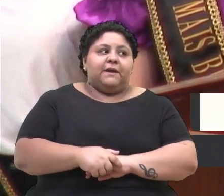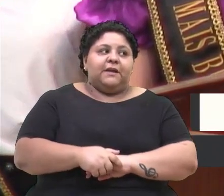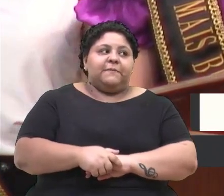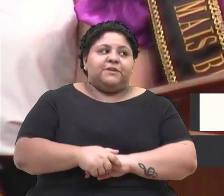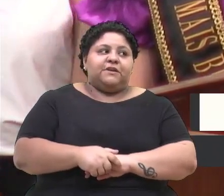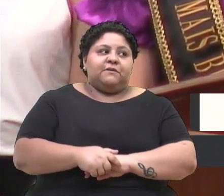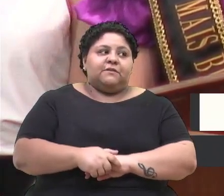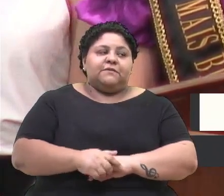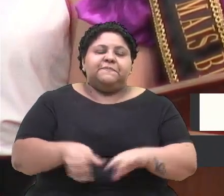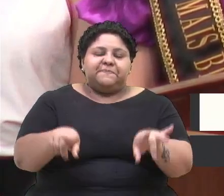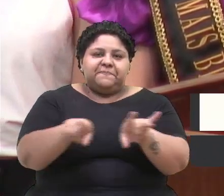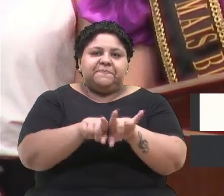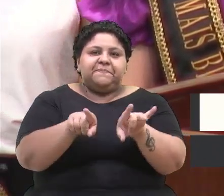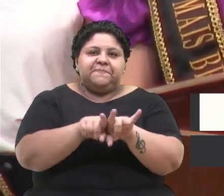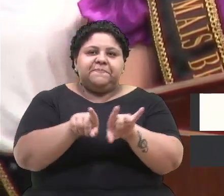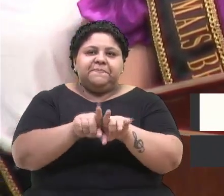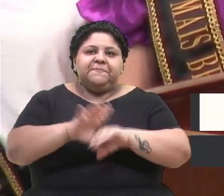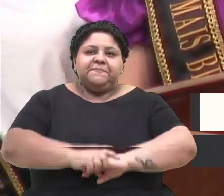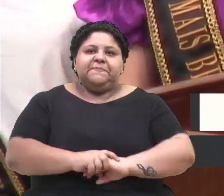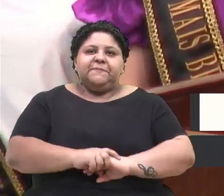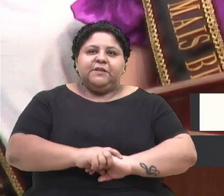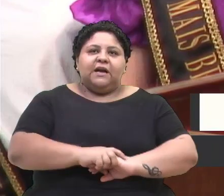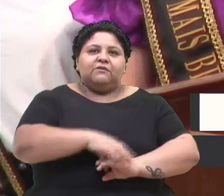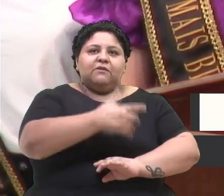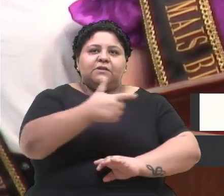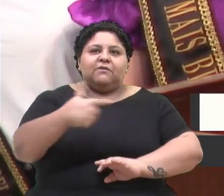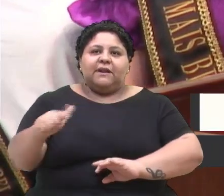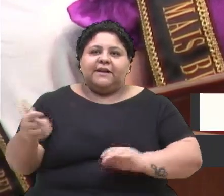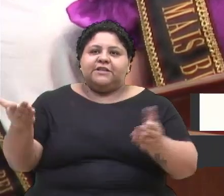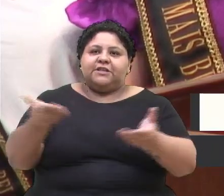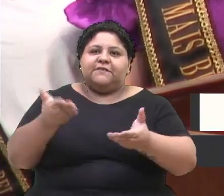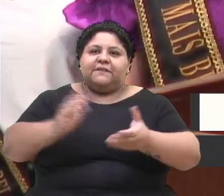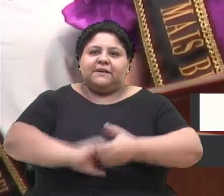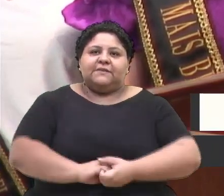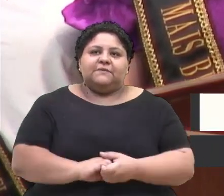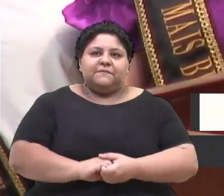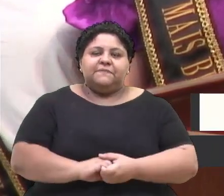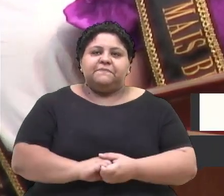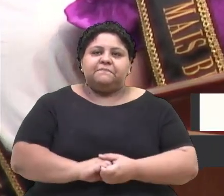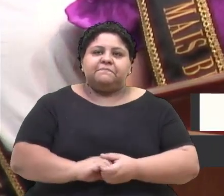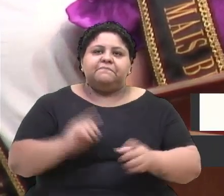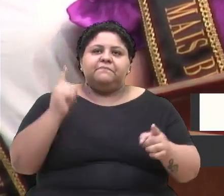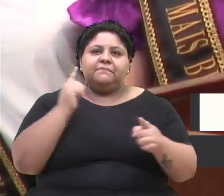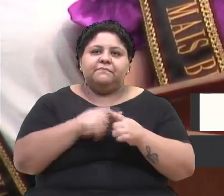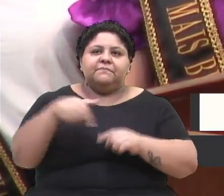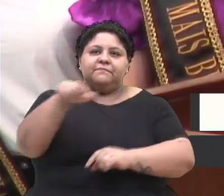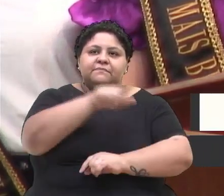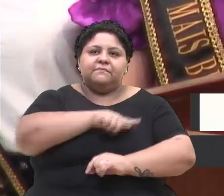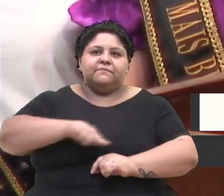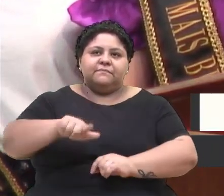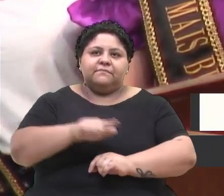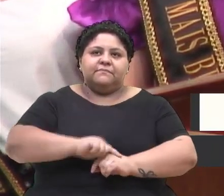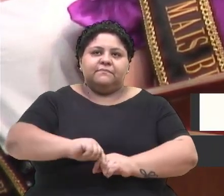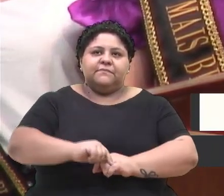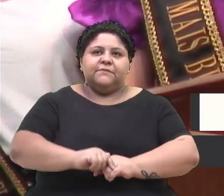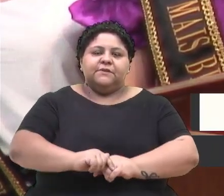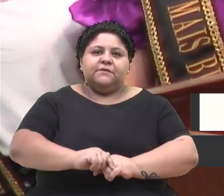comunitário, na pessoa da Sara Scarce, que hoje não está falando aqui com vocês, porque eu que estou no comando